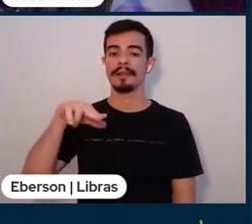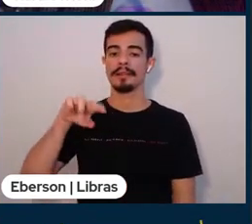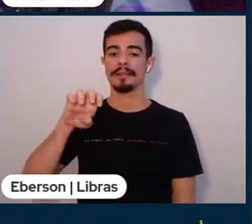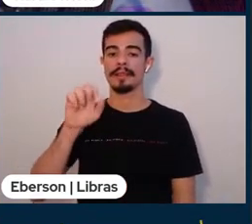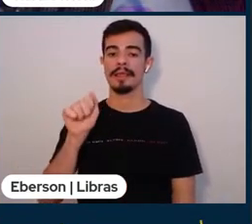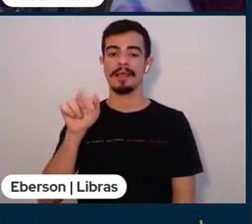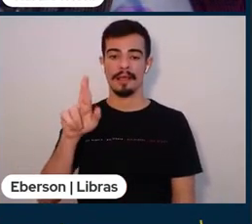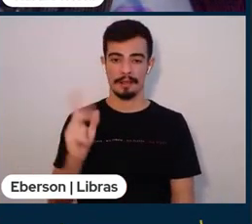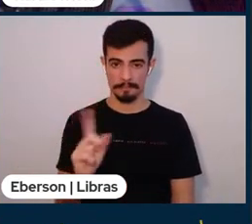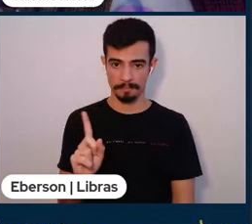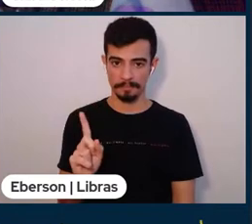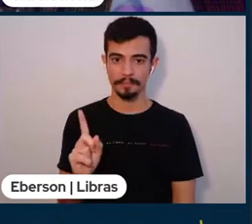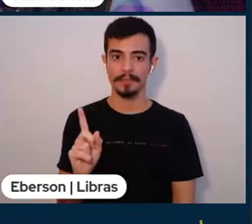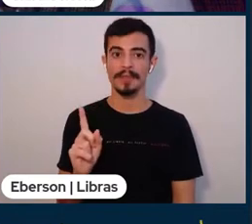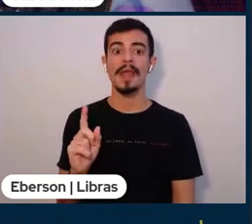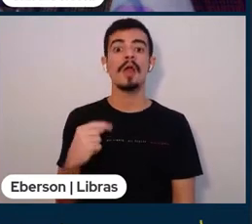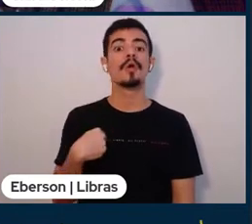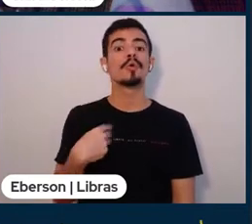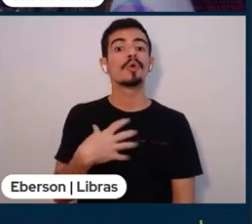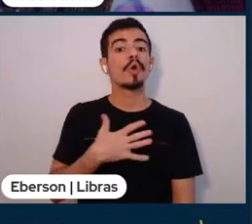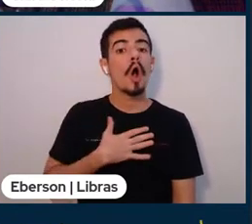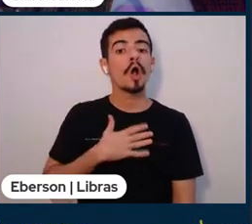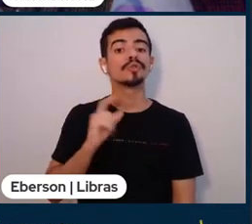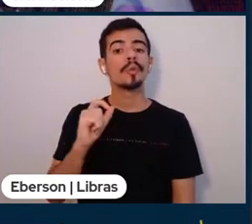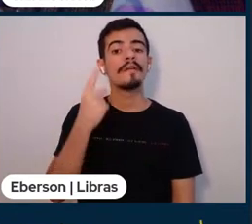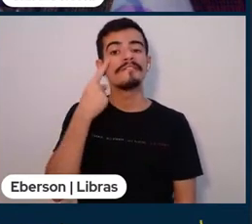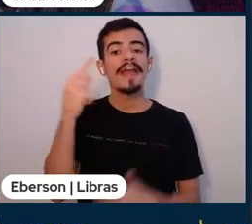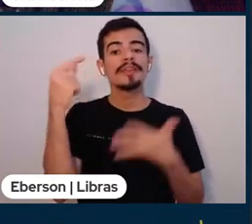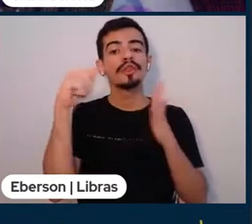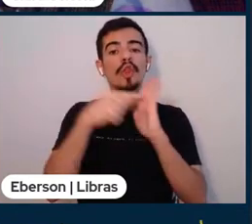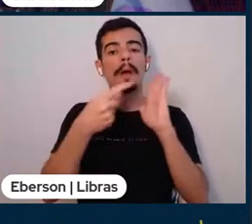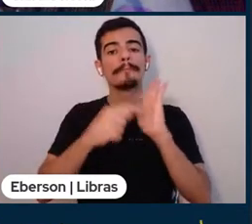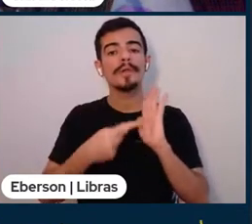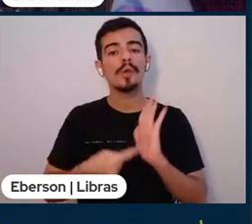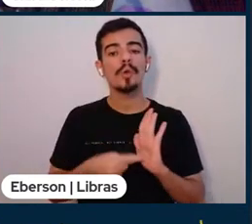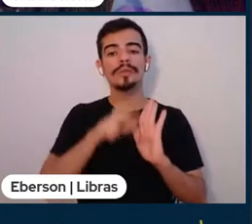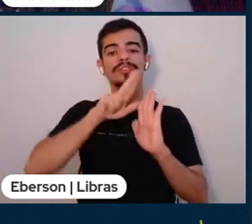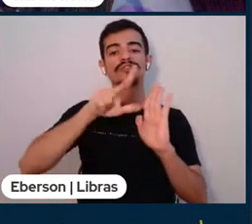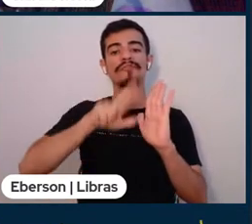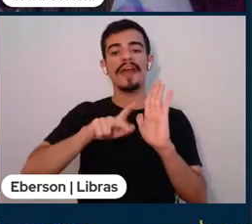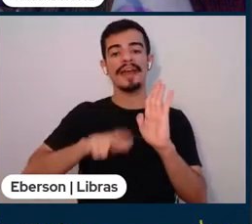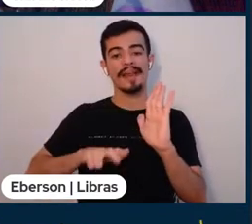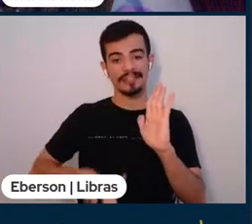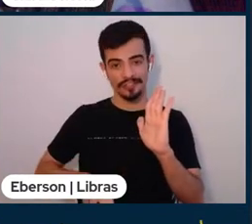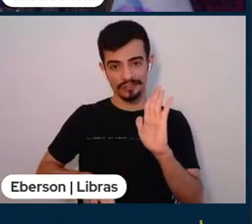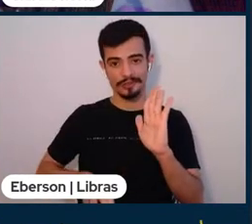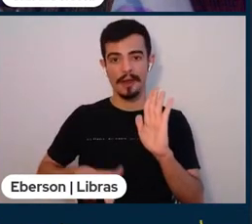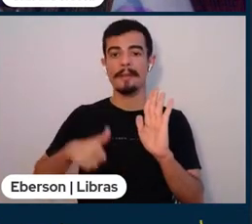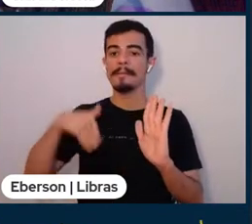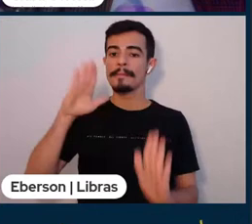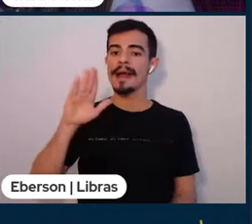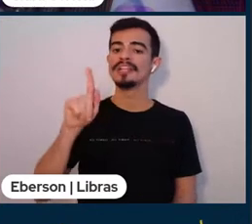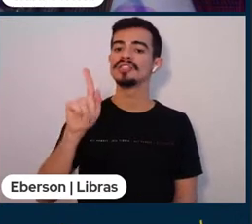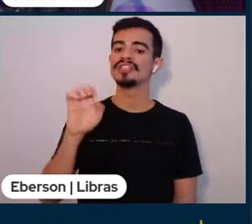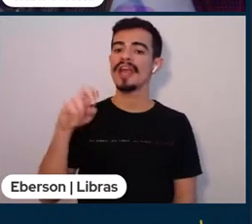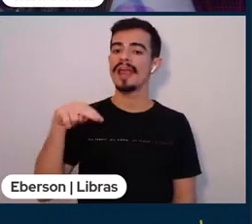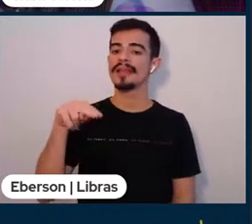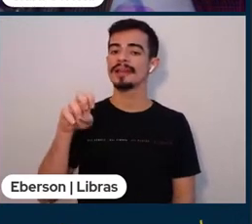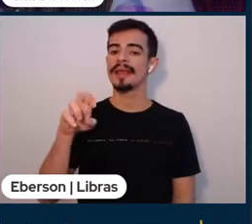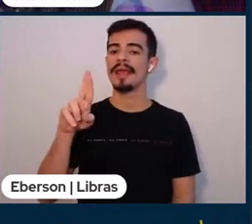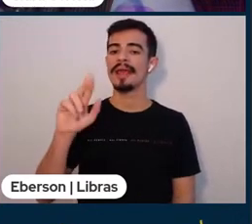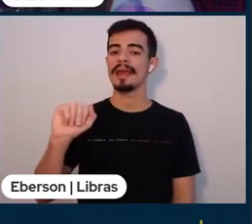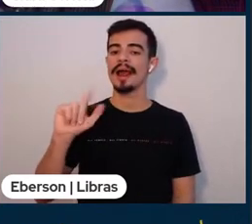eu gosto de ver tópicos diferentes. Então eu acaba sendo um pouco generalista, sabe? Eu acabo vendo um pouquinho de cada. Eu não